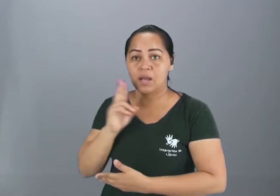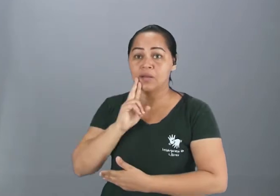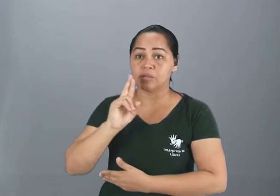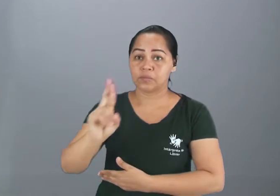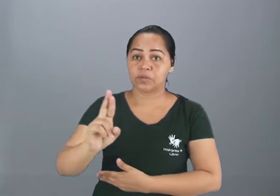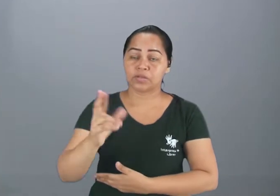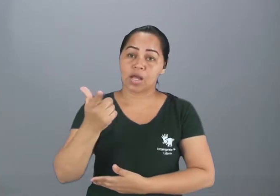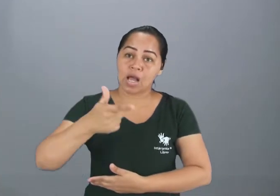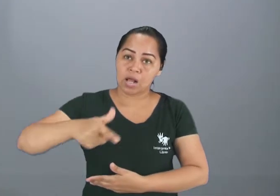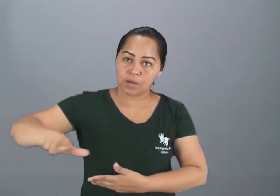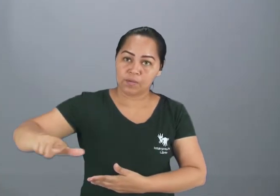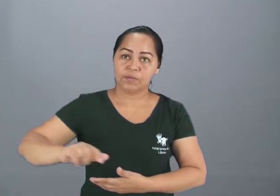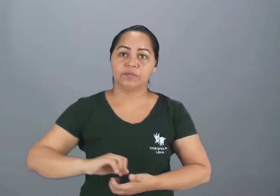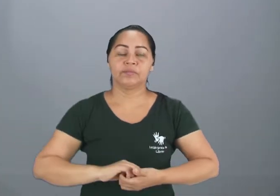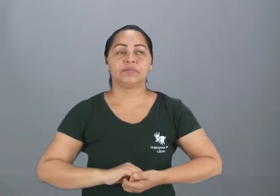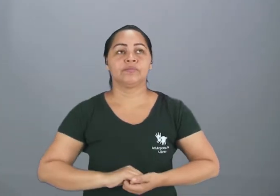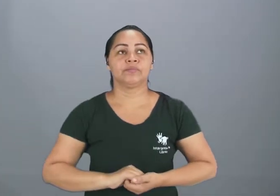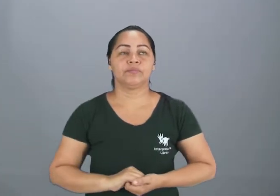Que